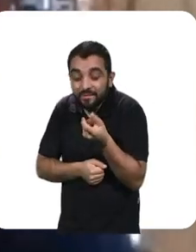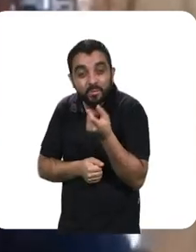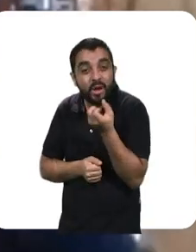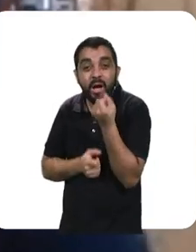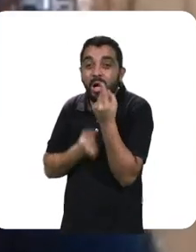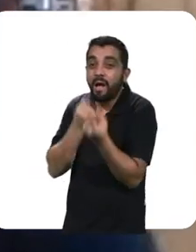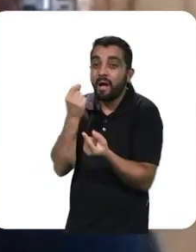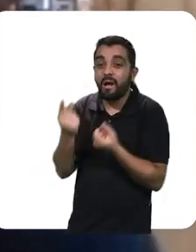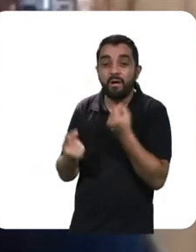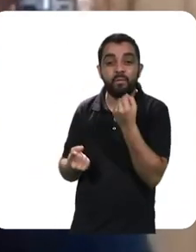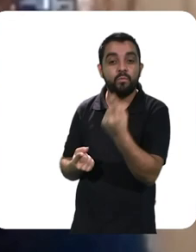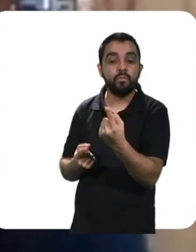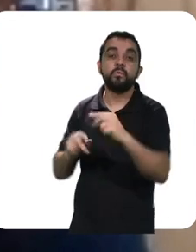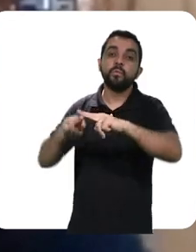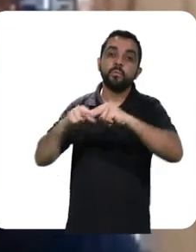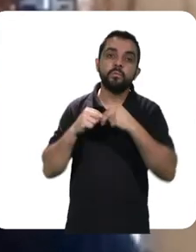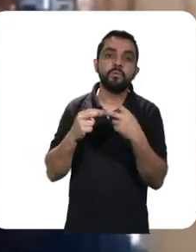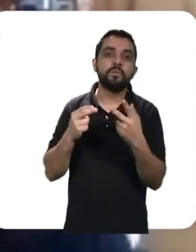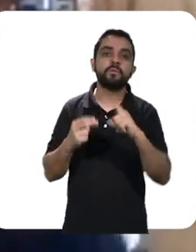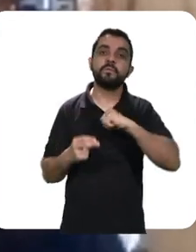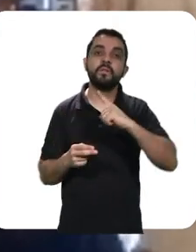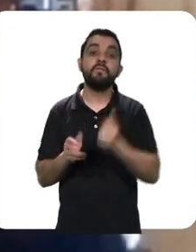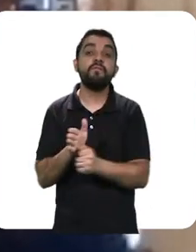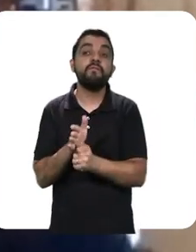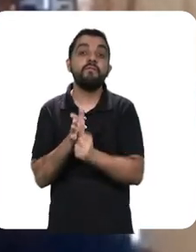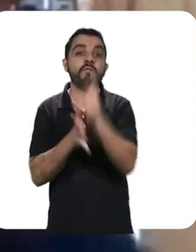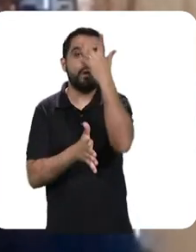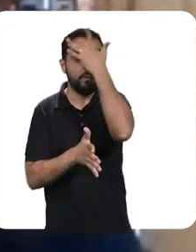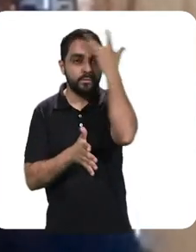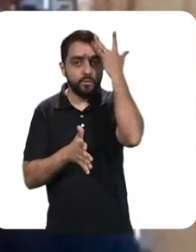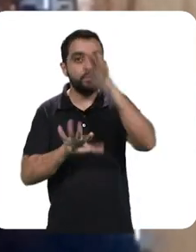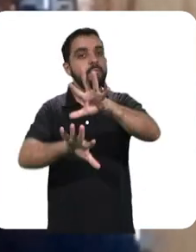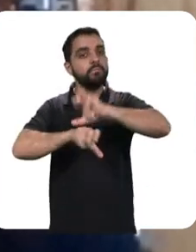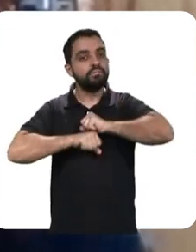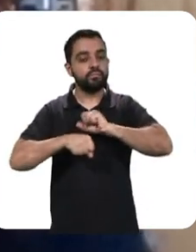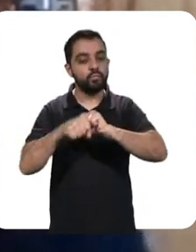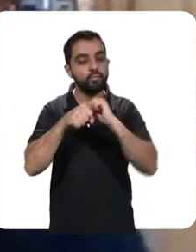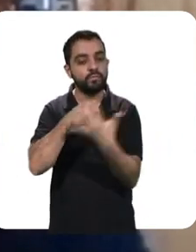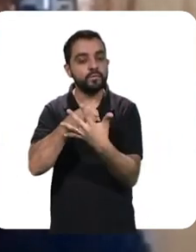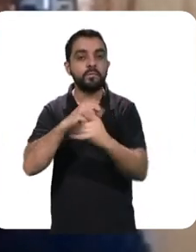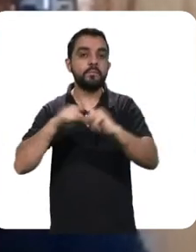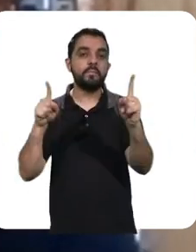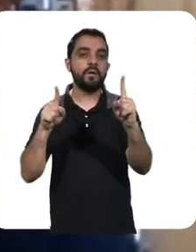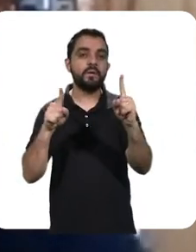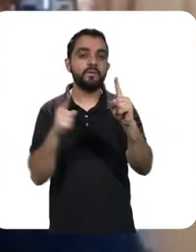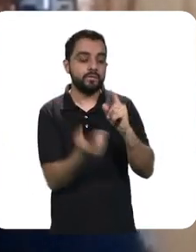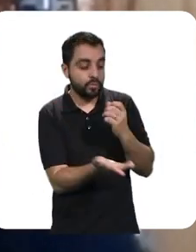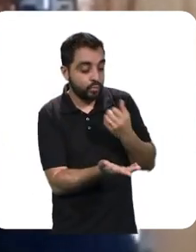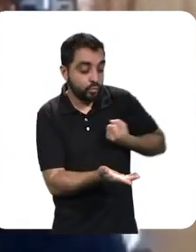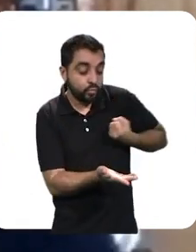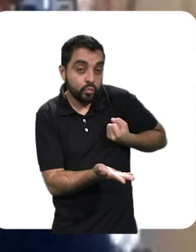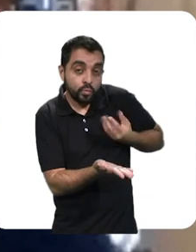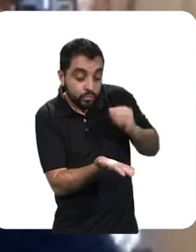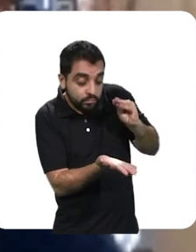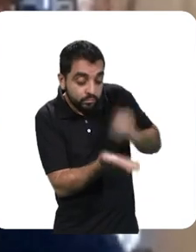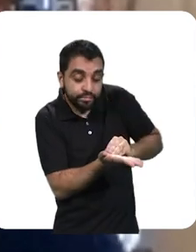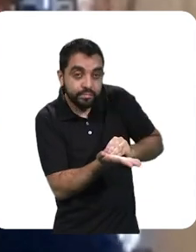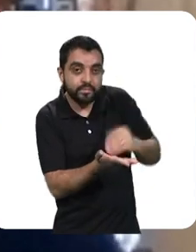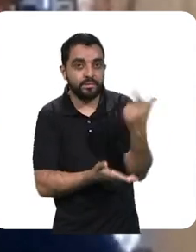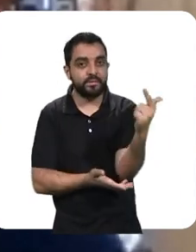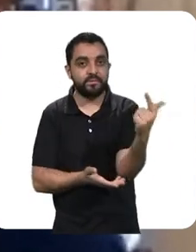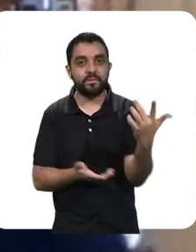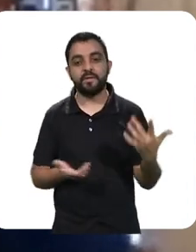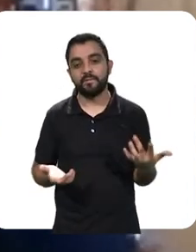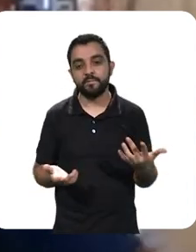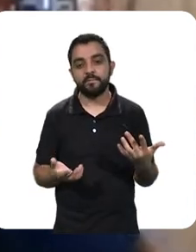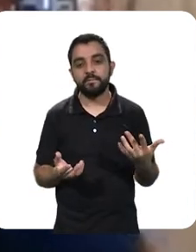mesmo. A subnotificação é algo que chama atenção e simplesmente é muito difícil você adotar